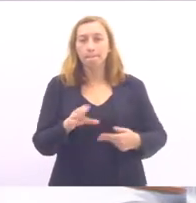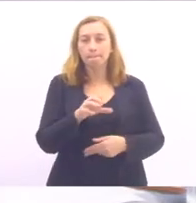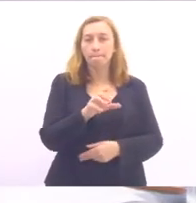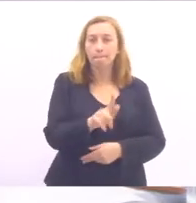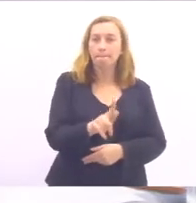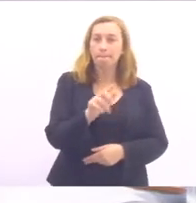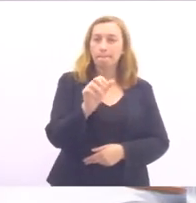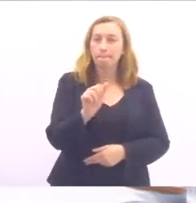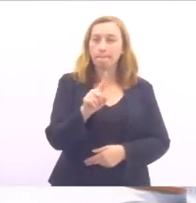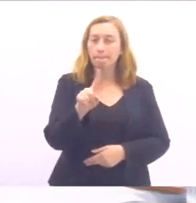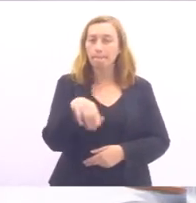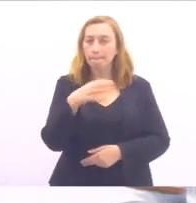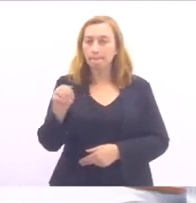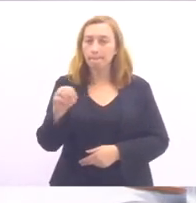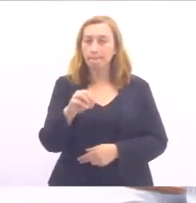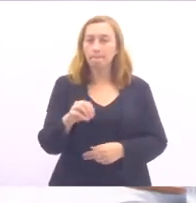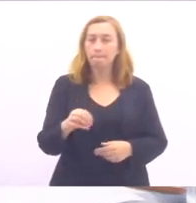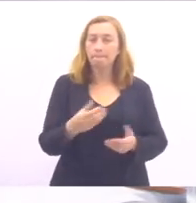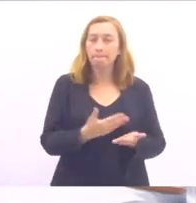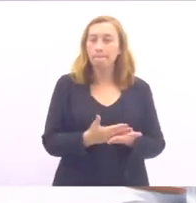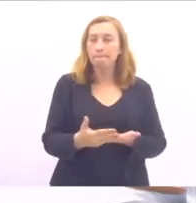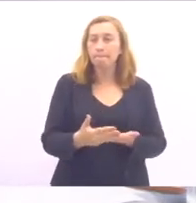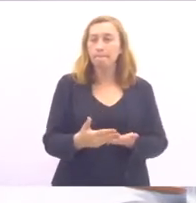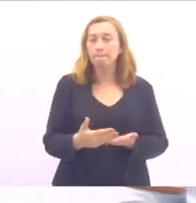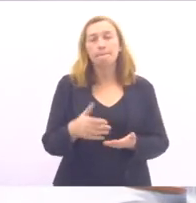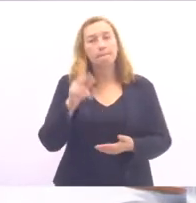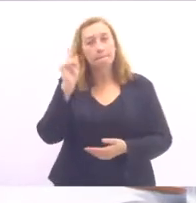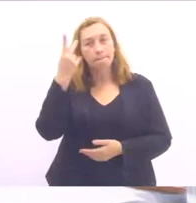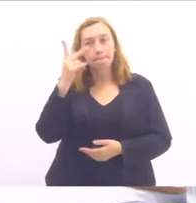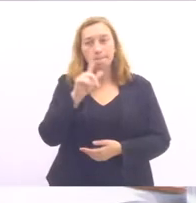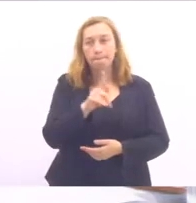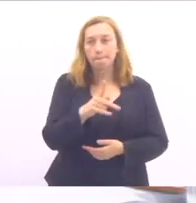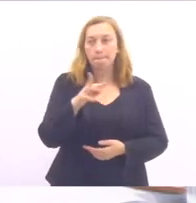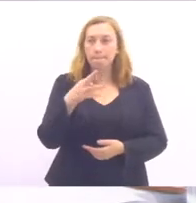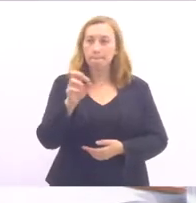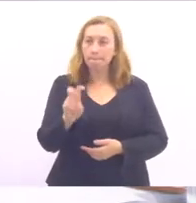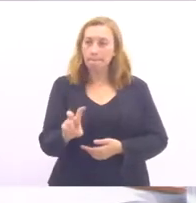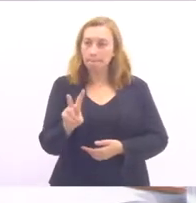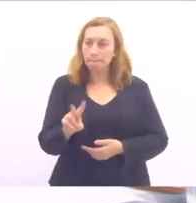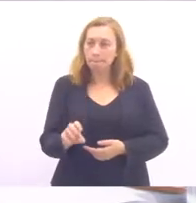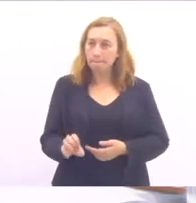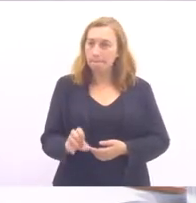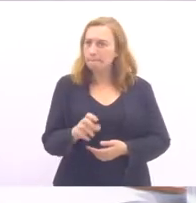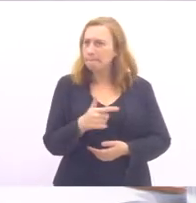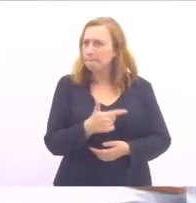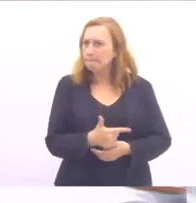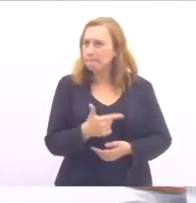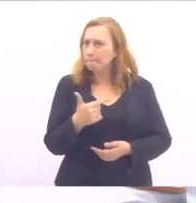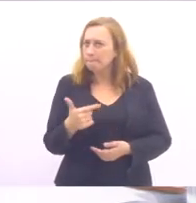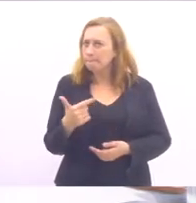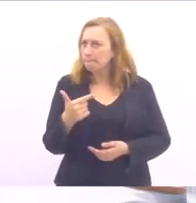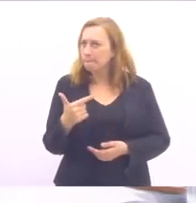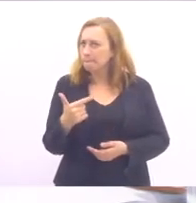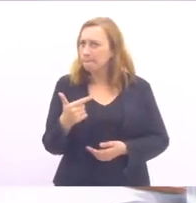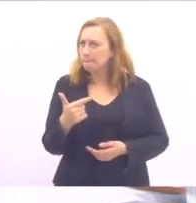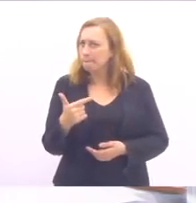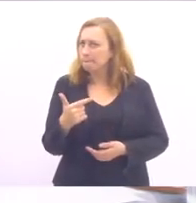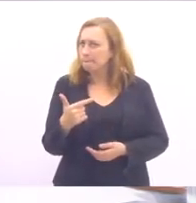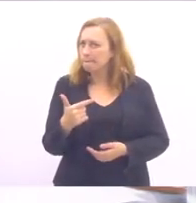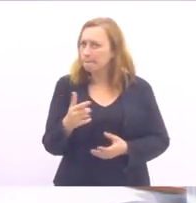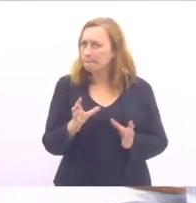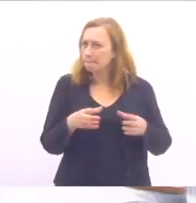dar para começar a história do PROV. Eu lembro que foram 20. Isso. Foram